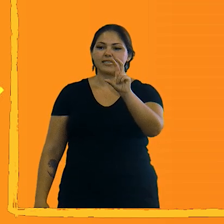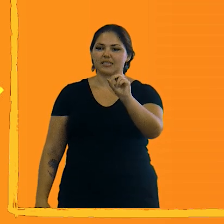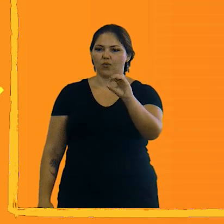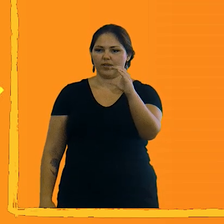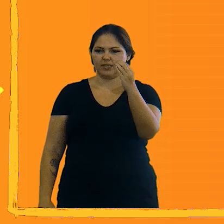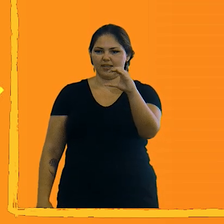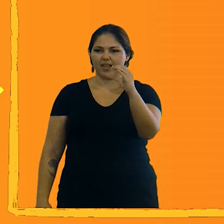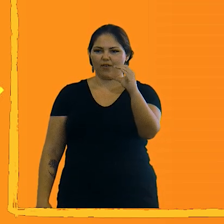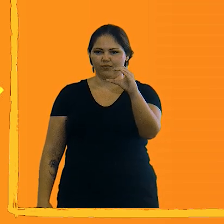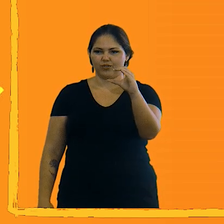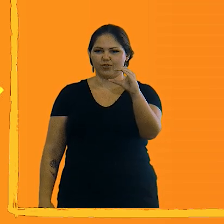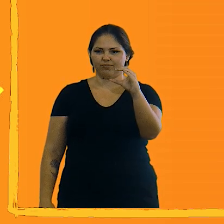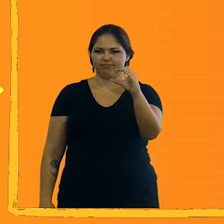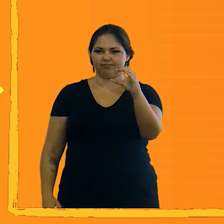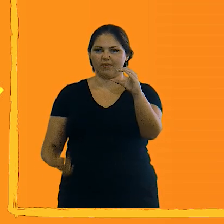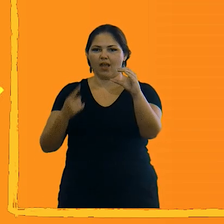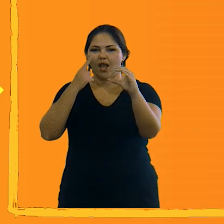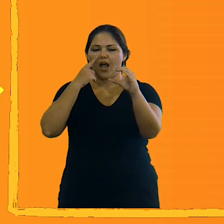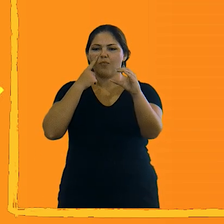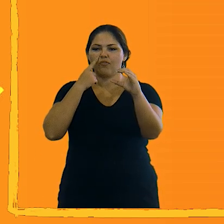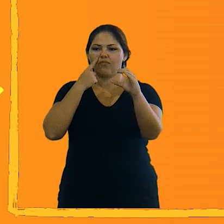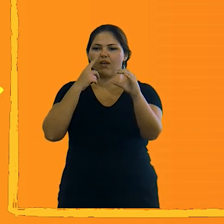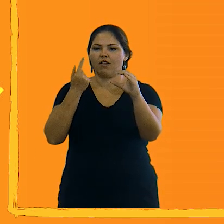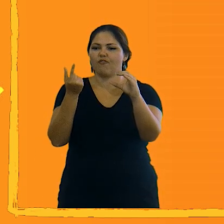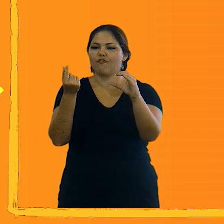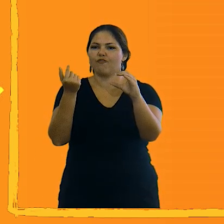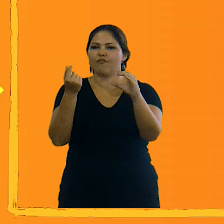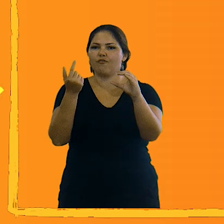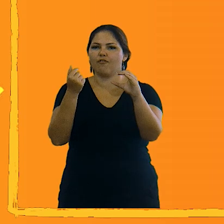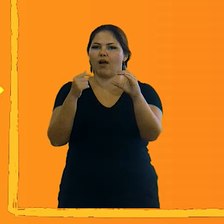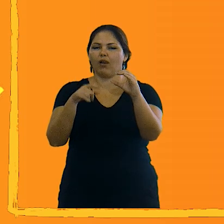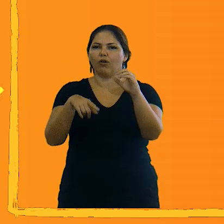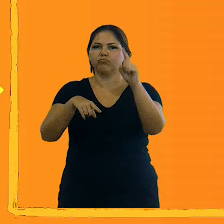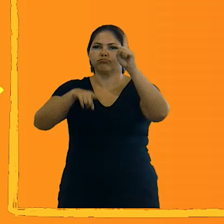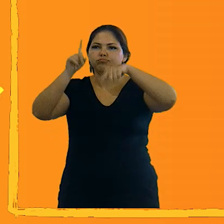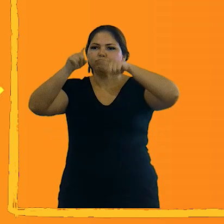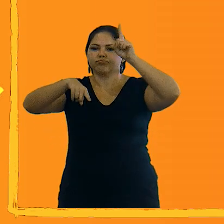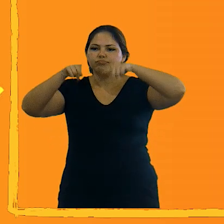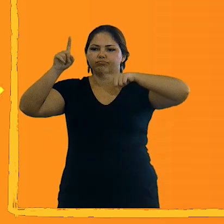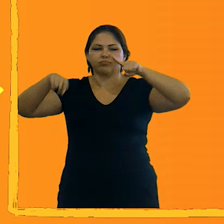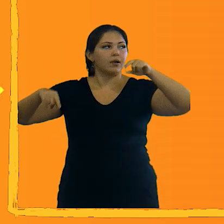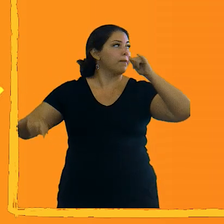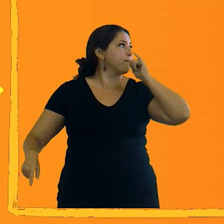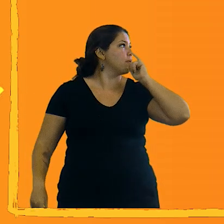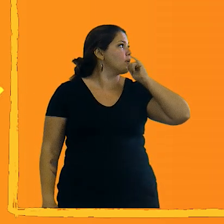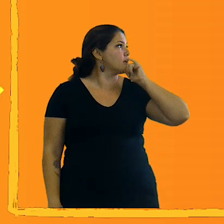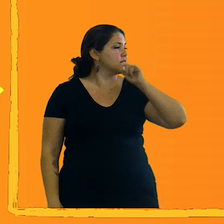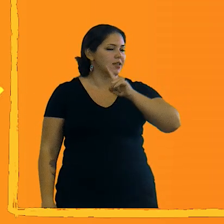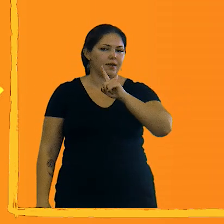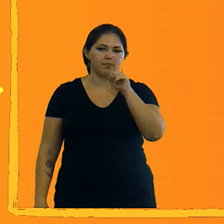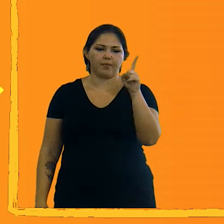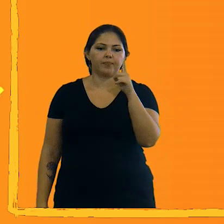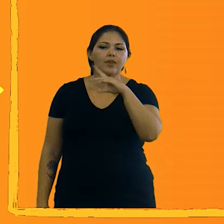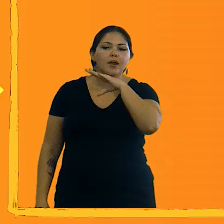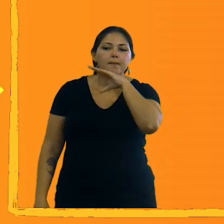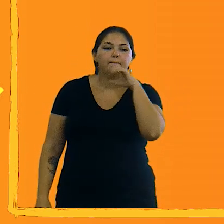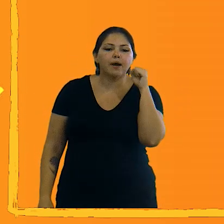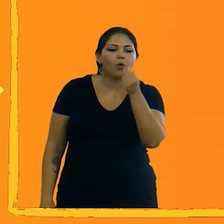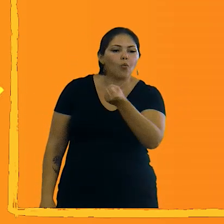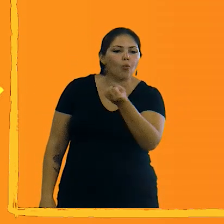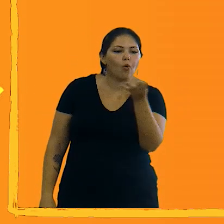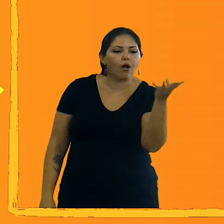mostra como os preços variam pessoal quantidade de carioquinha preço a